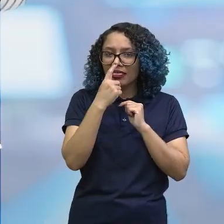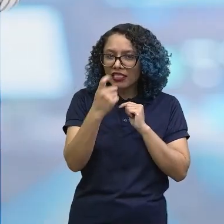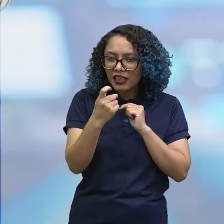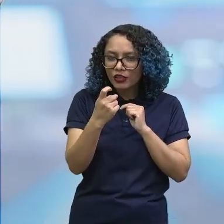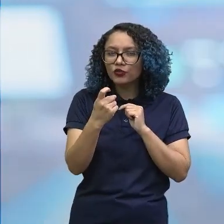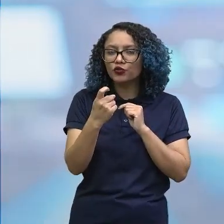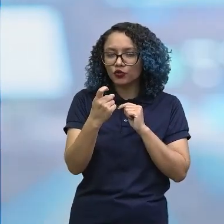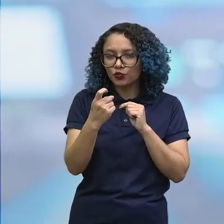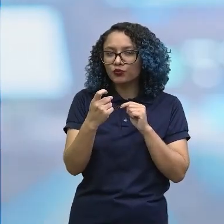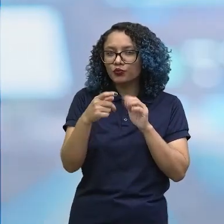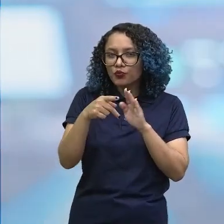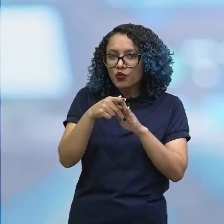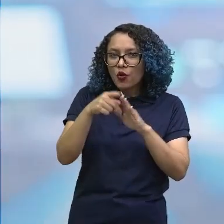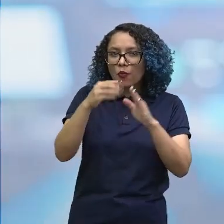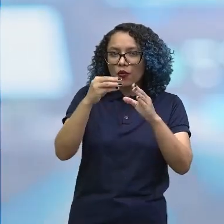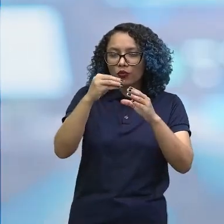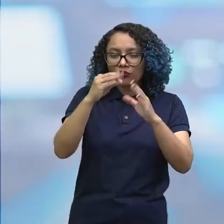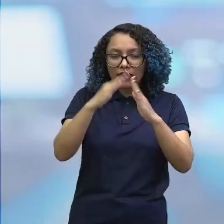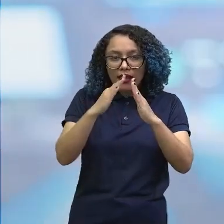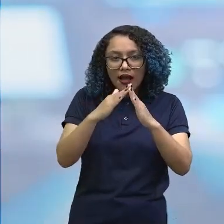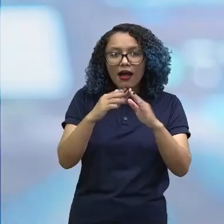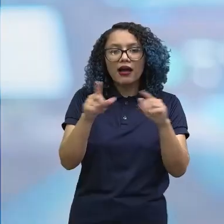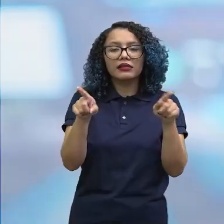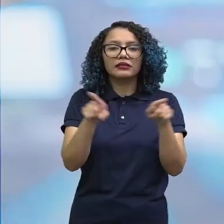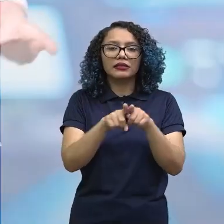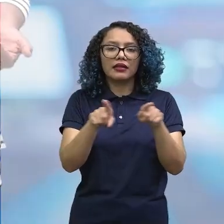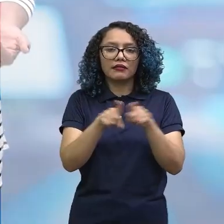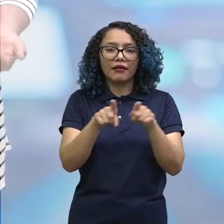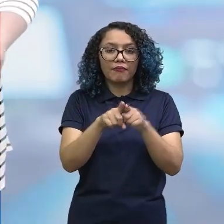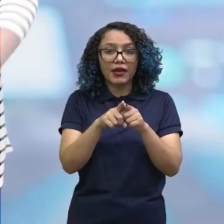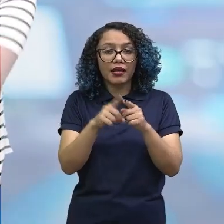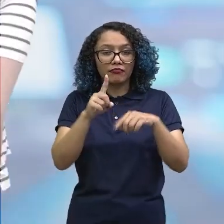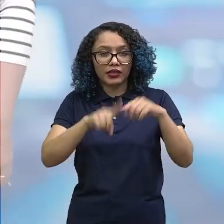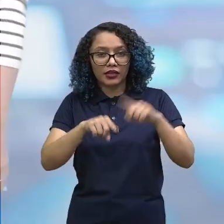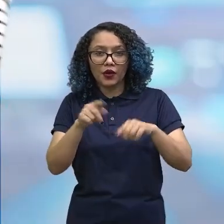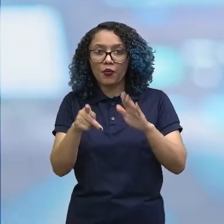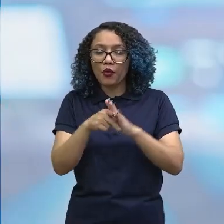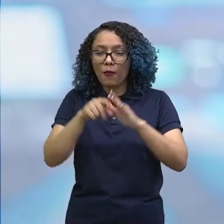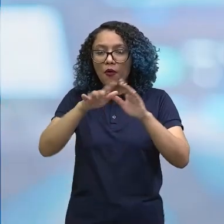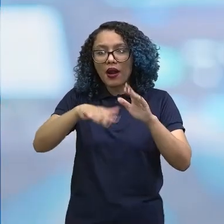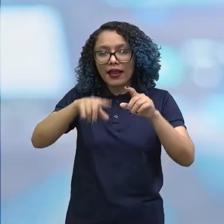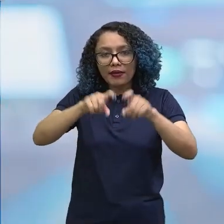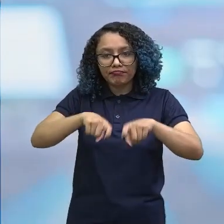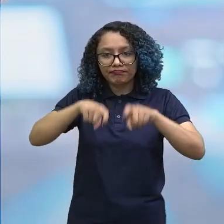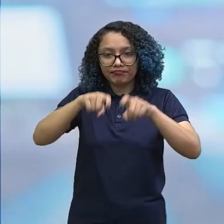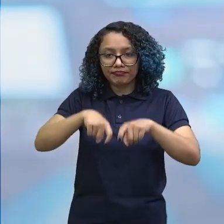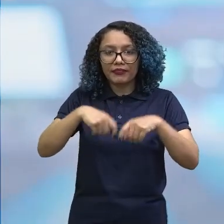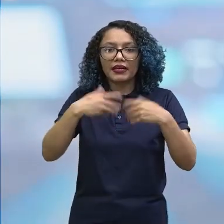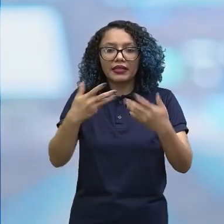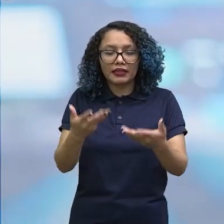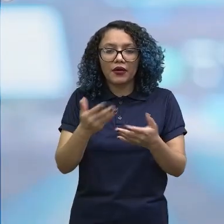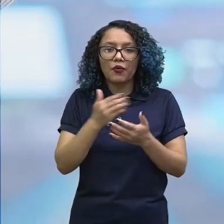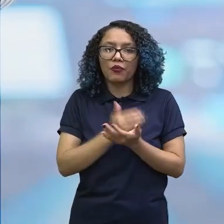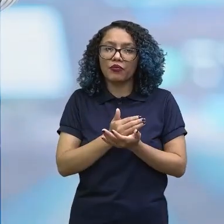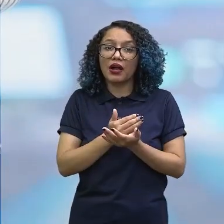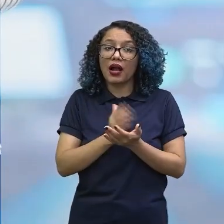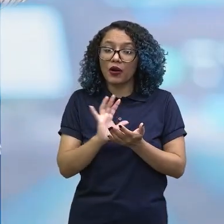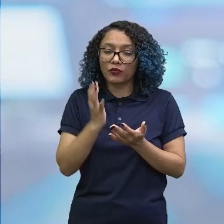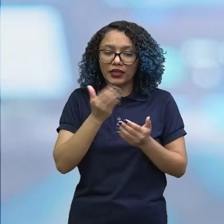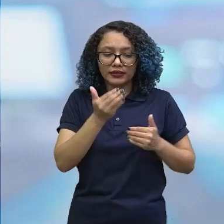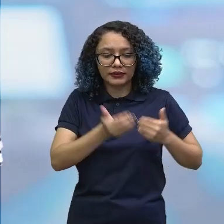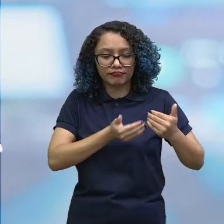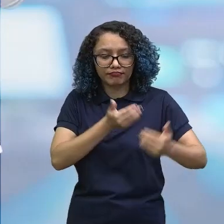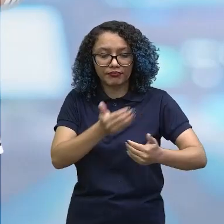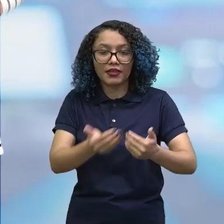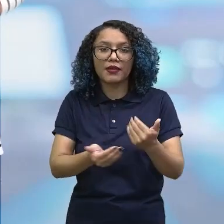doméstico, também pode ser materiais da agricultura. E aqui ocorre um processo biológico